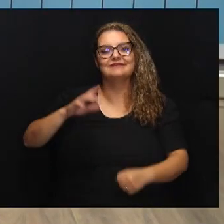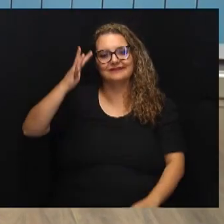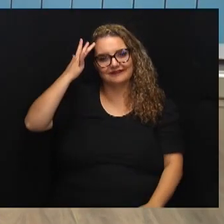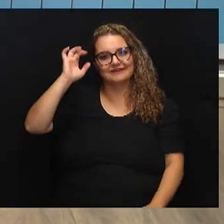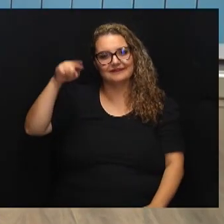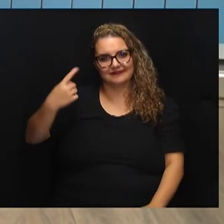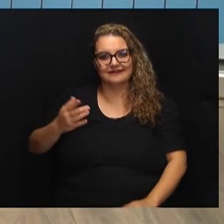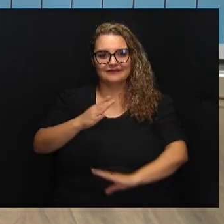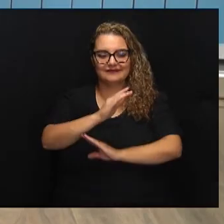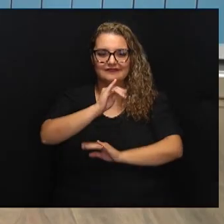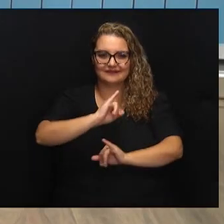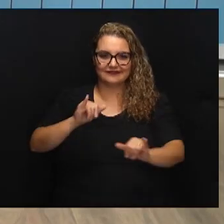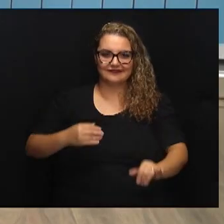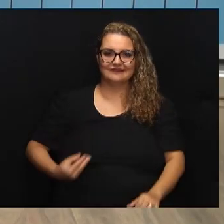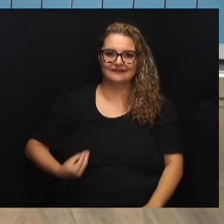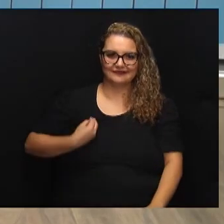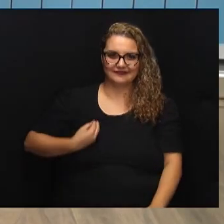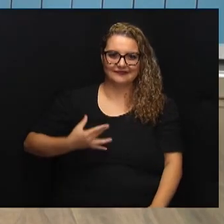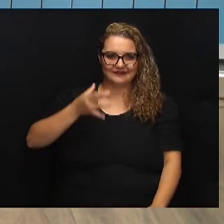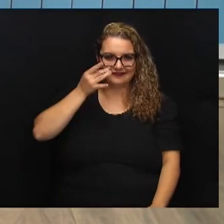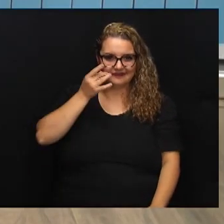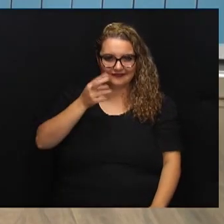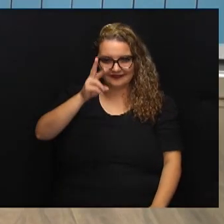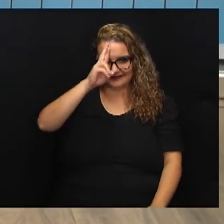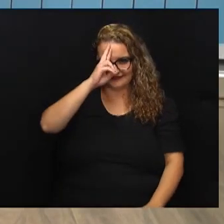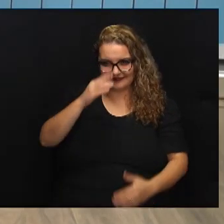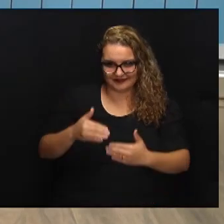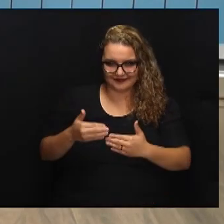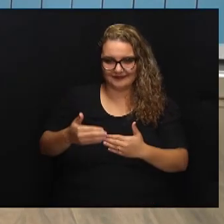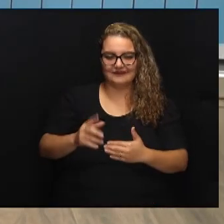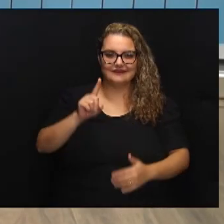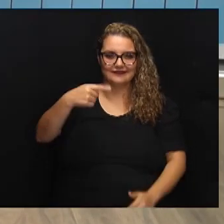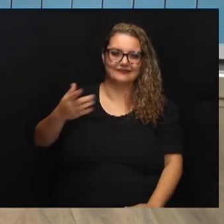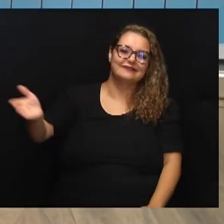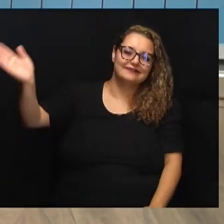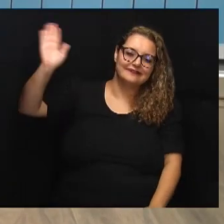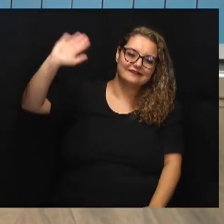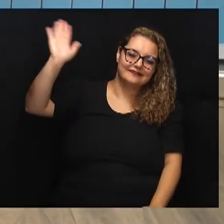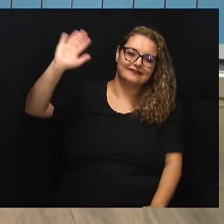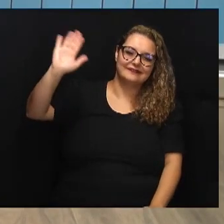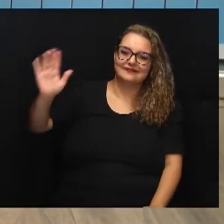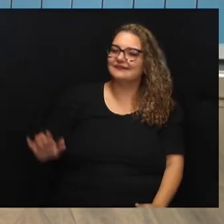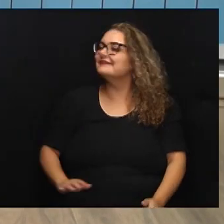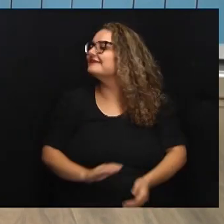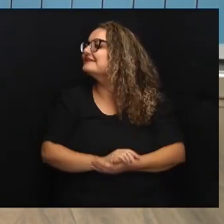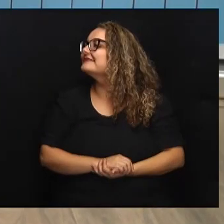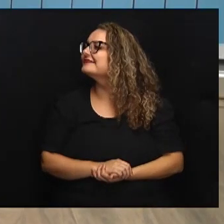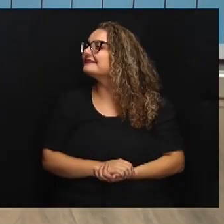Jornal Câmara Notícia ao vivo a partir do meio-dia. Até lá. Tchau, tchau.